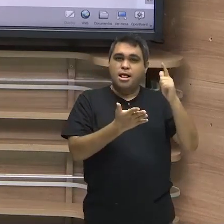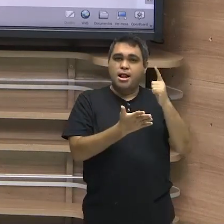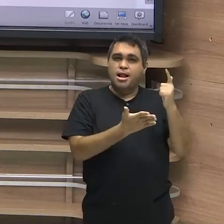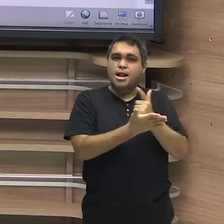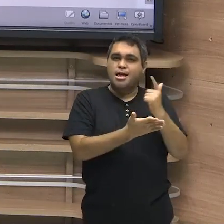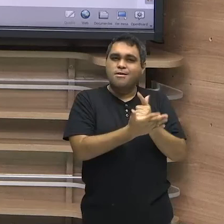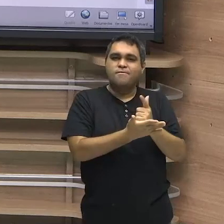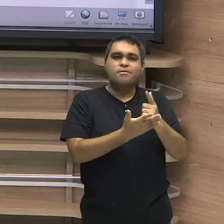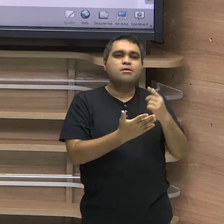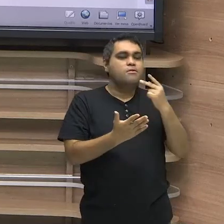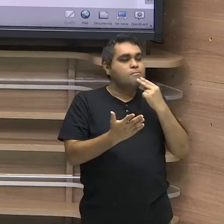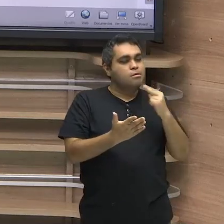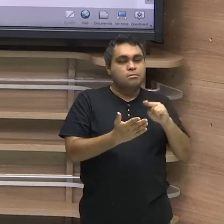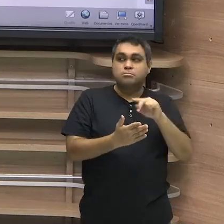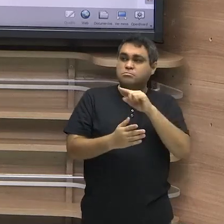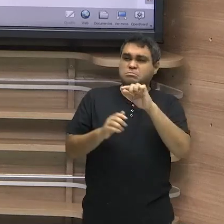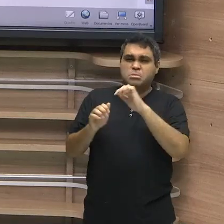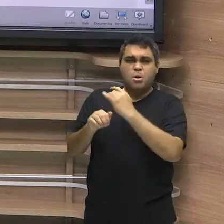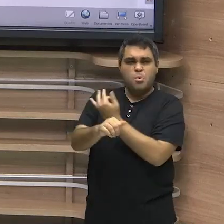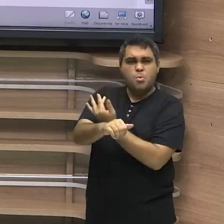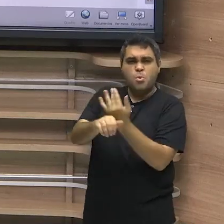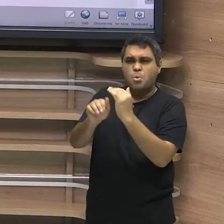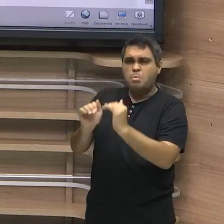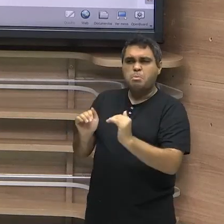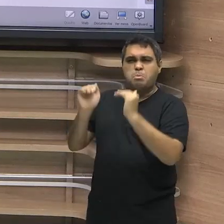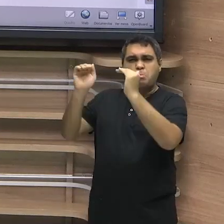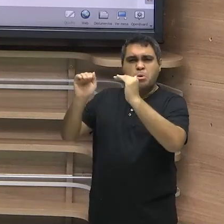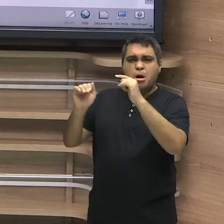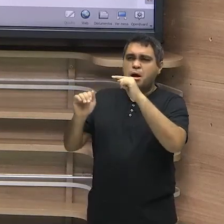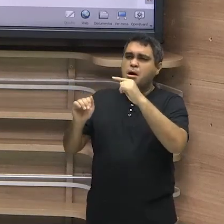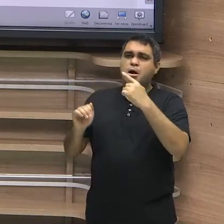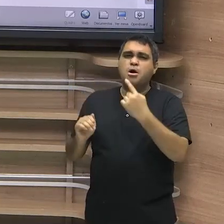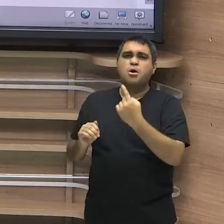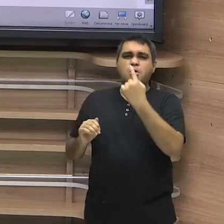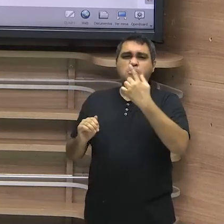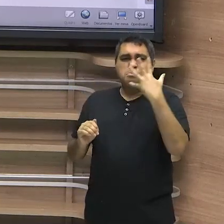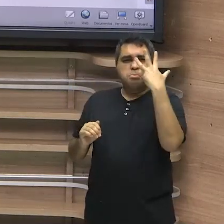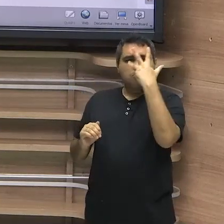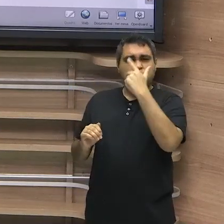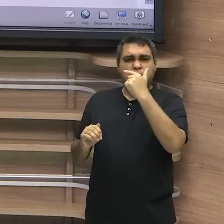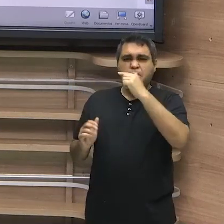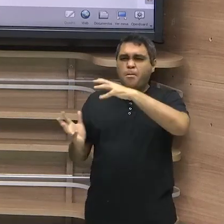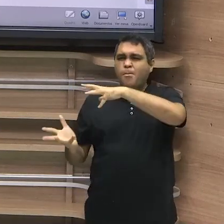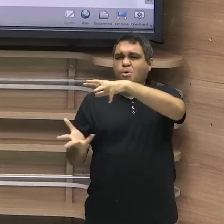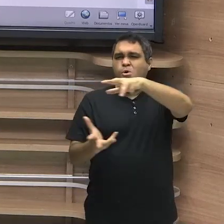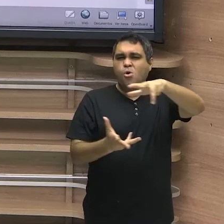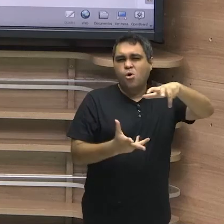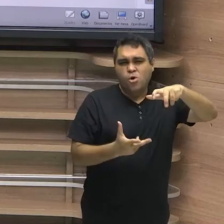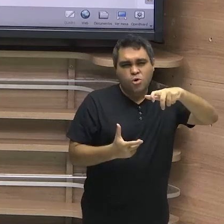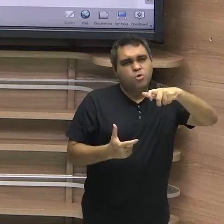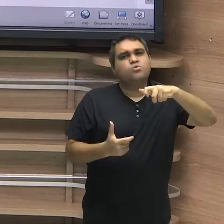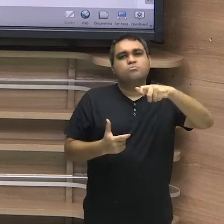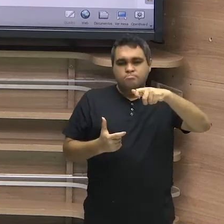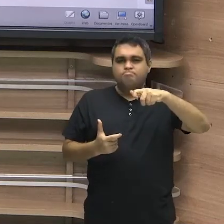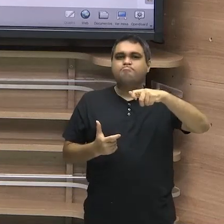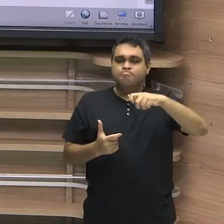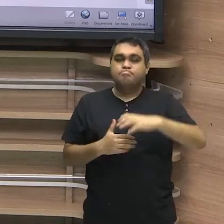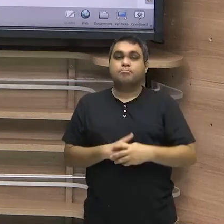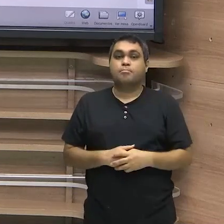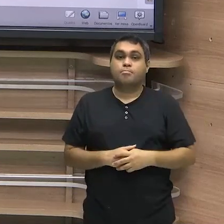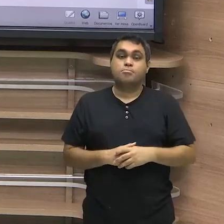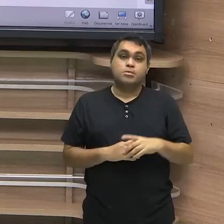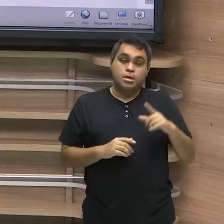mais bonitas do mundo. Eles elegeram 7 e os jardins suspensos da Babilônia estavam entre elas, né? E também